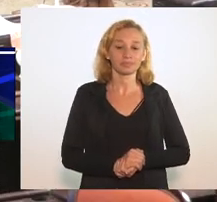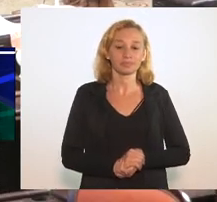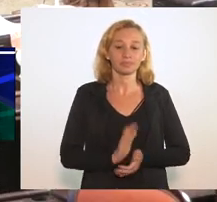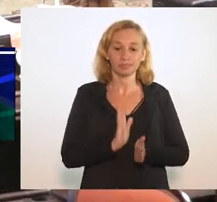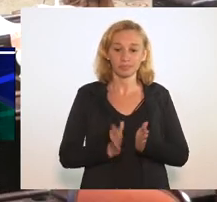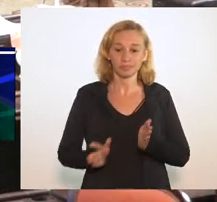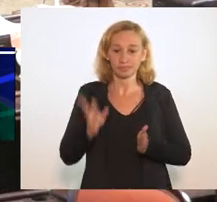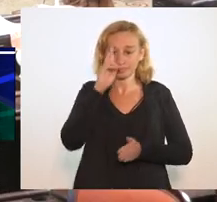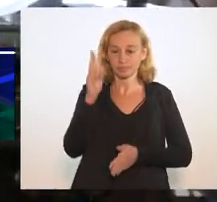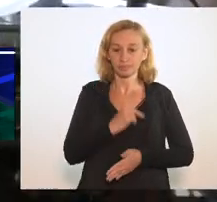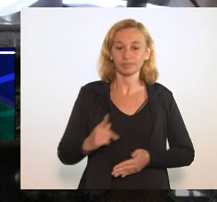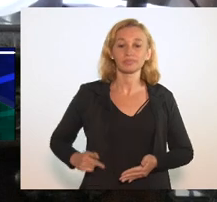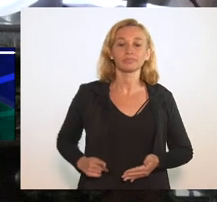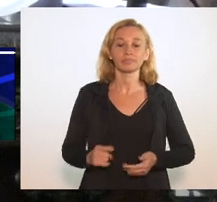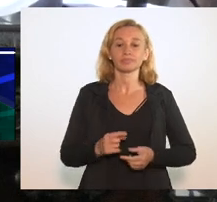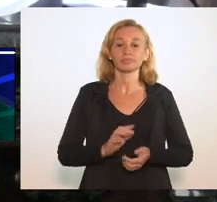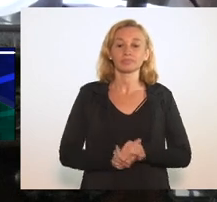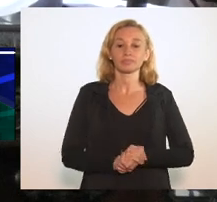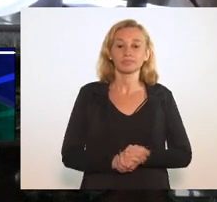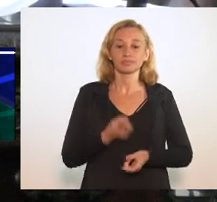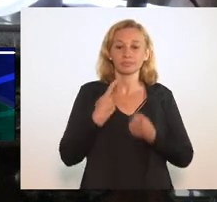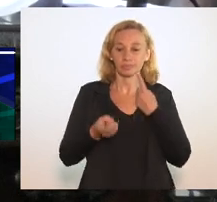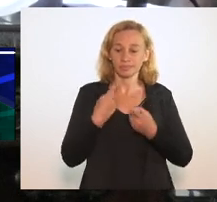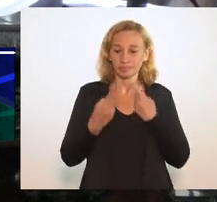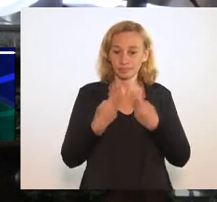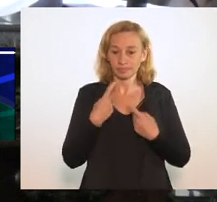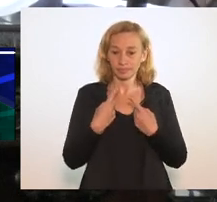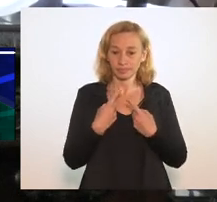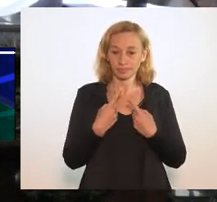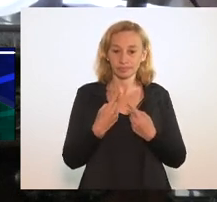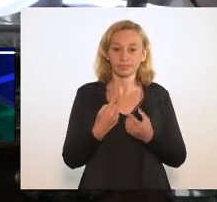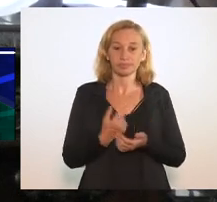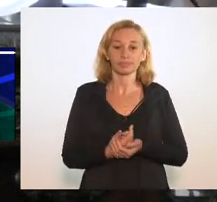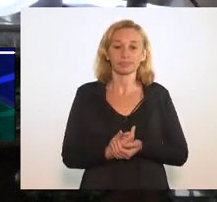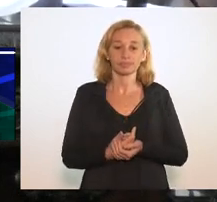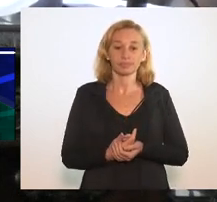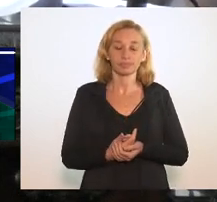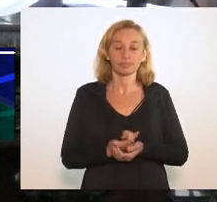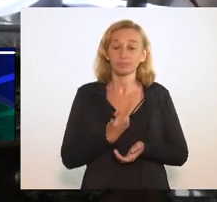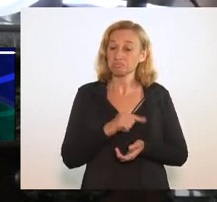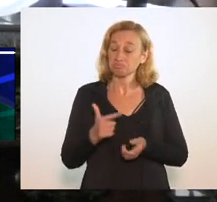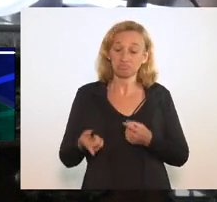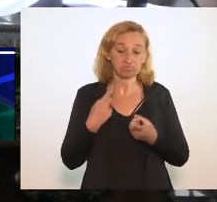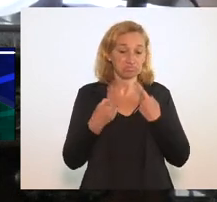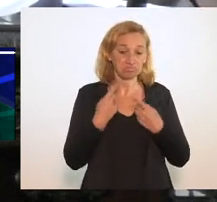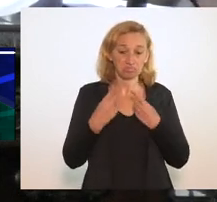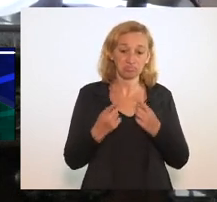Questão de ordem. Os pareceres emitidos em discussão. Não havendo quem